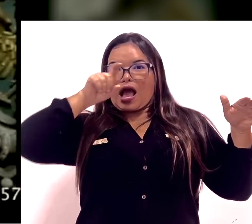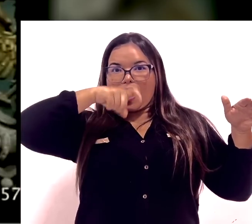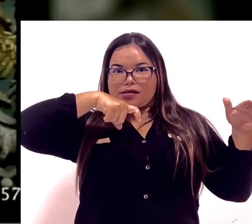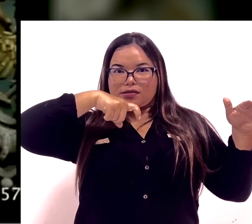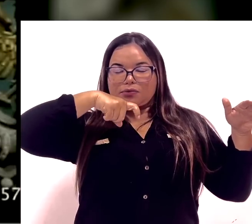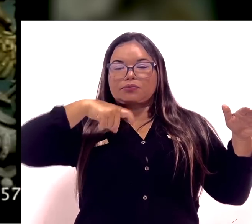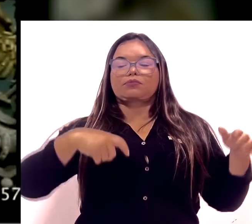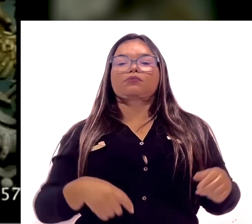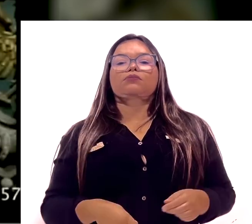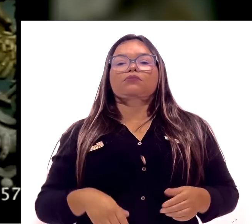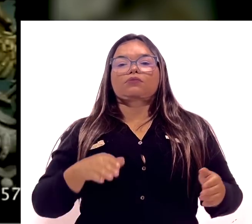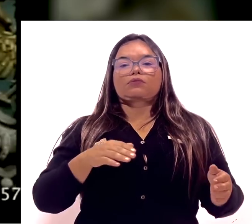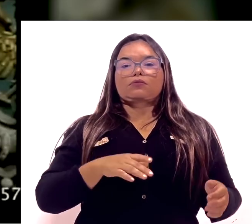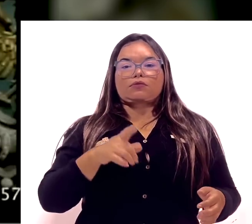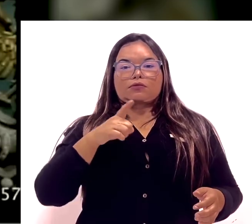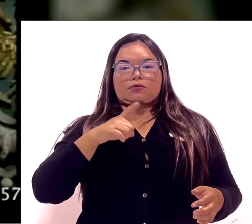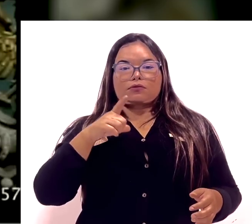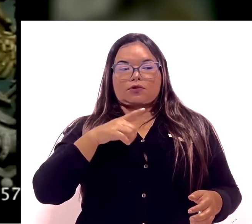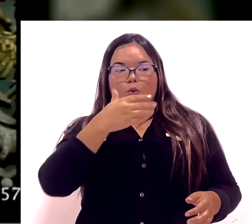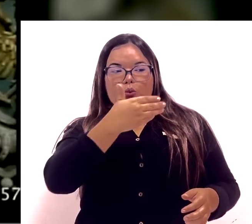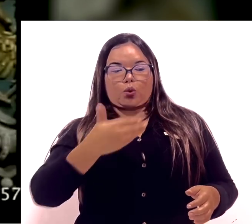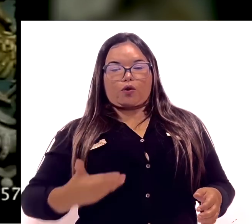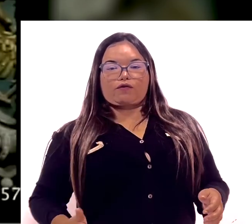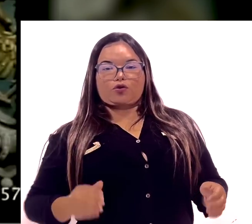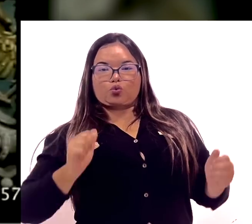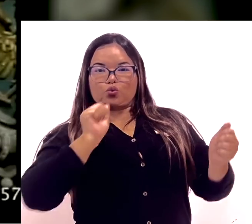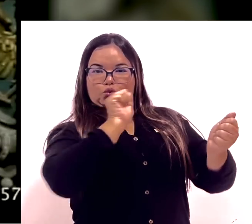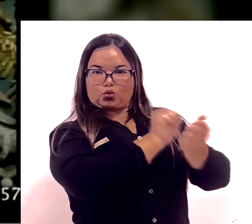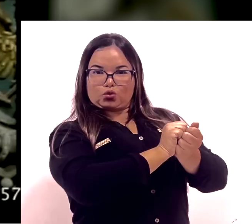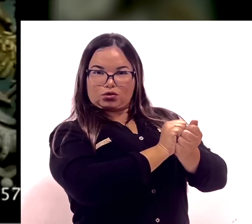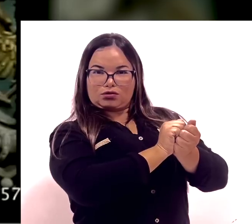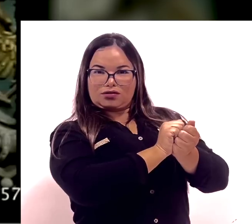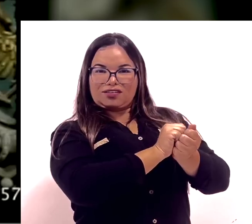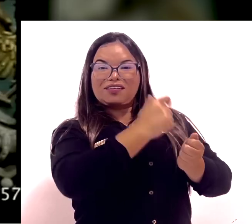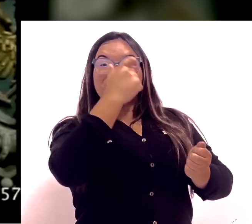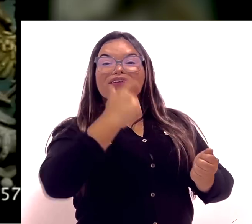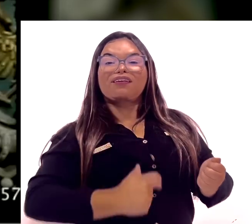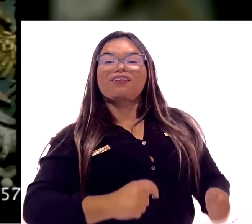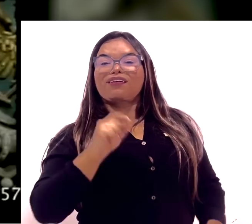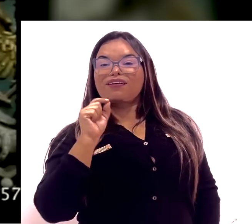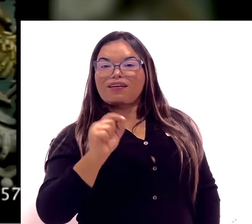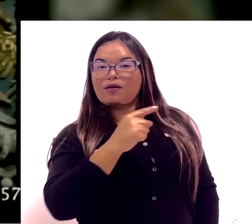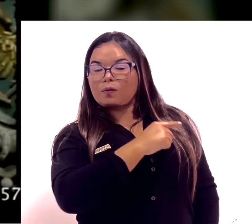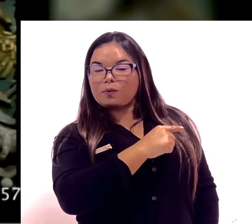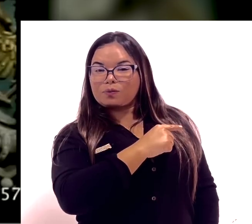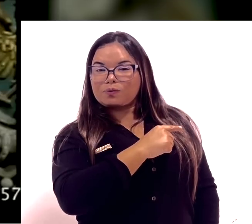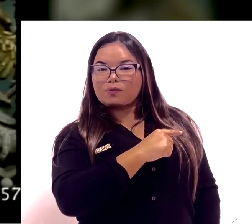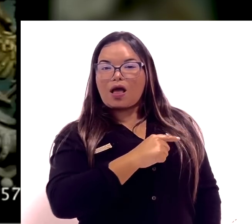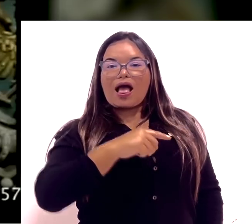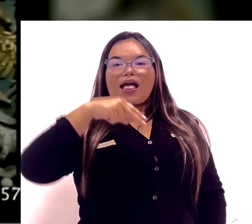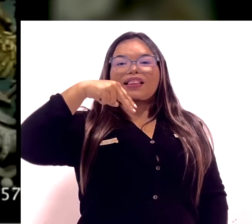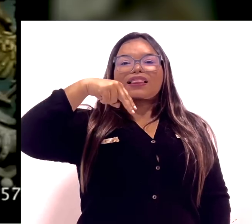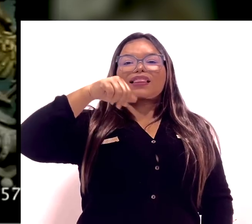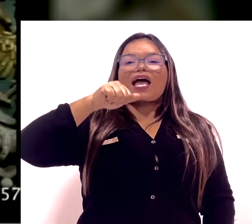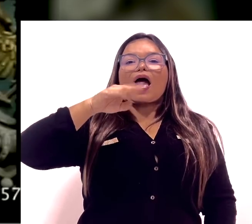E um governante está perto dele. E ele nos diz quem ele é. Ele é Nabucodonosor.